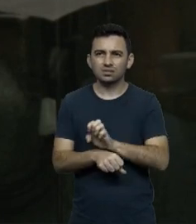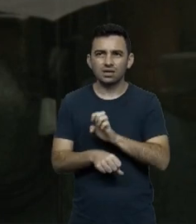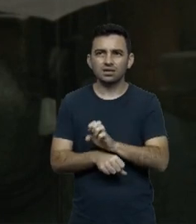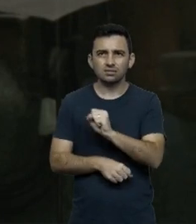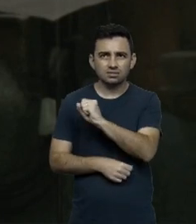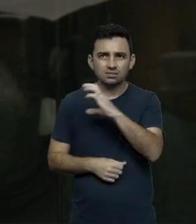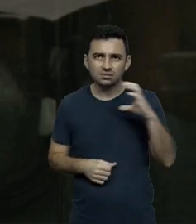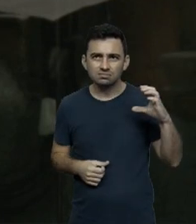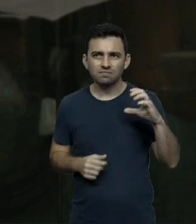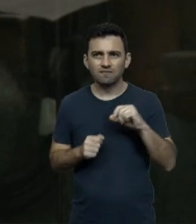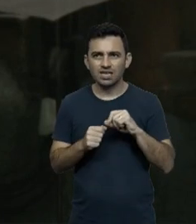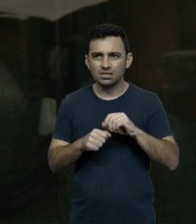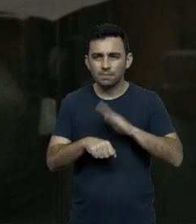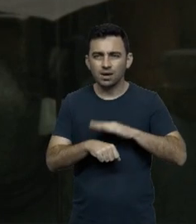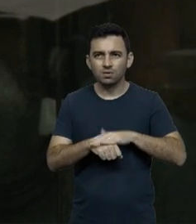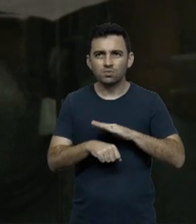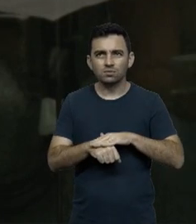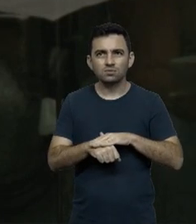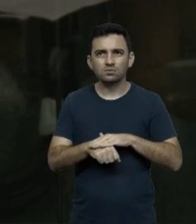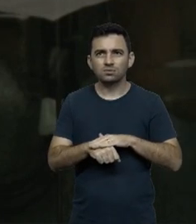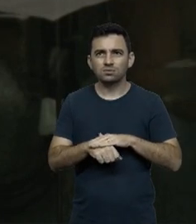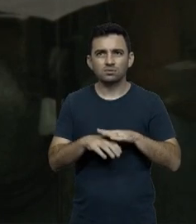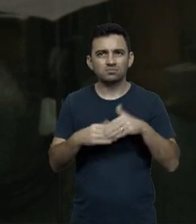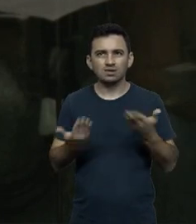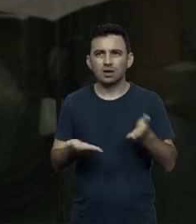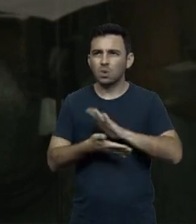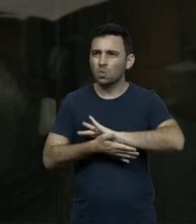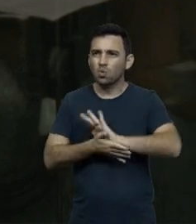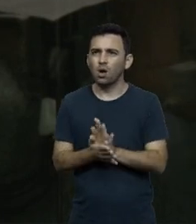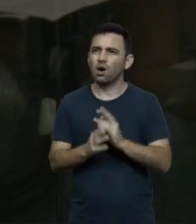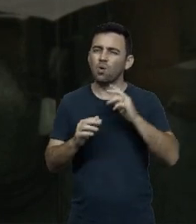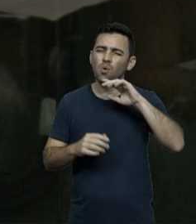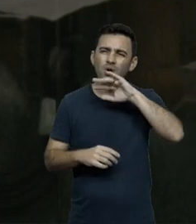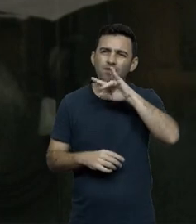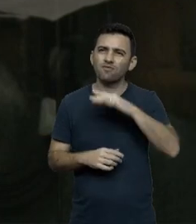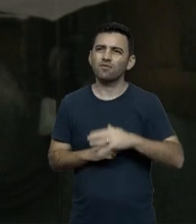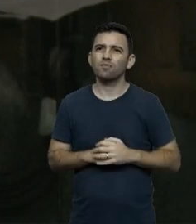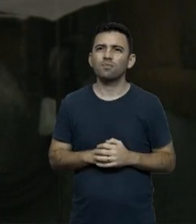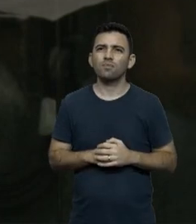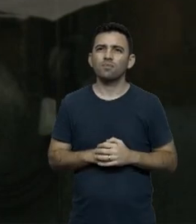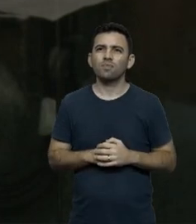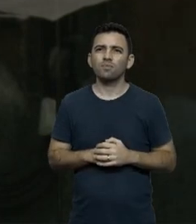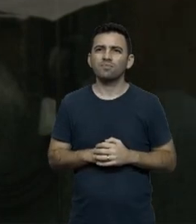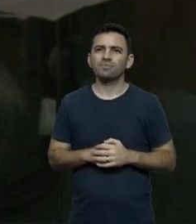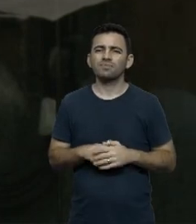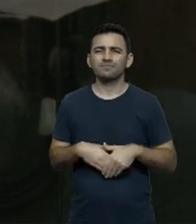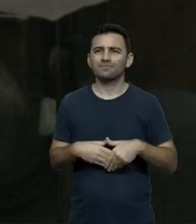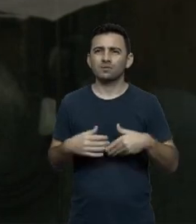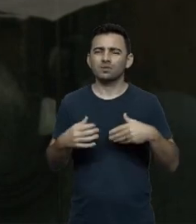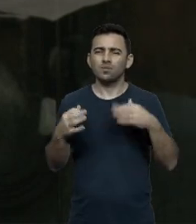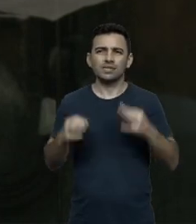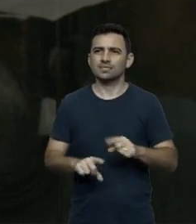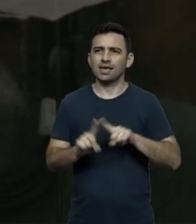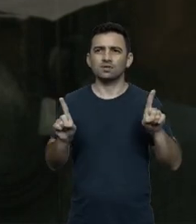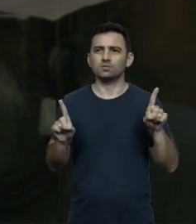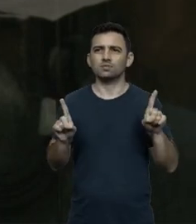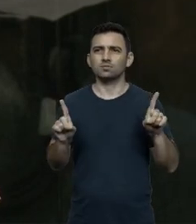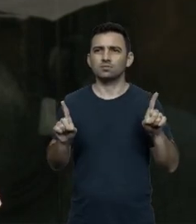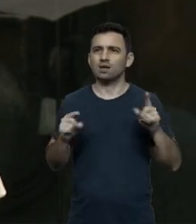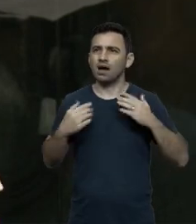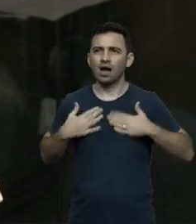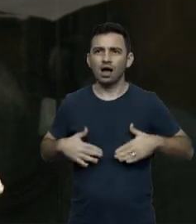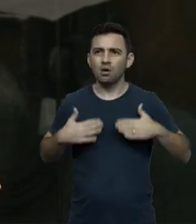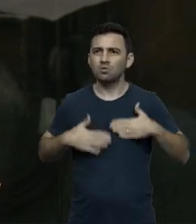fazendo Isso é uma crueldade o que não tem tamanho e não Tem calma